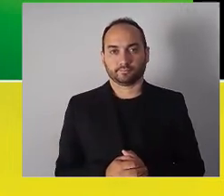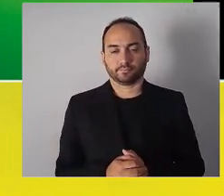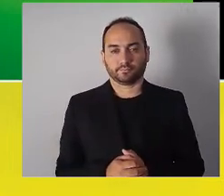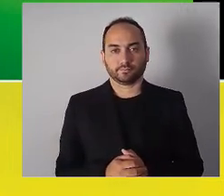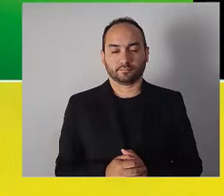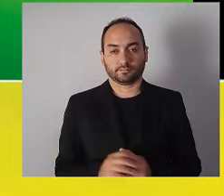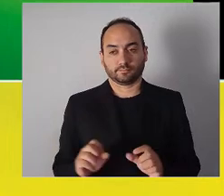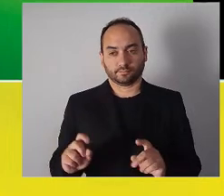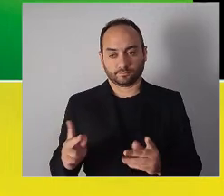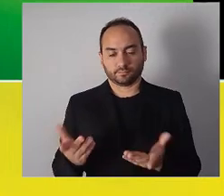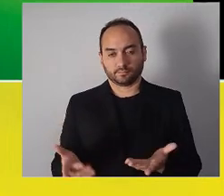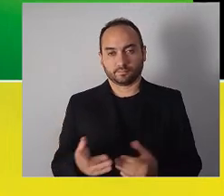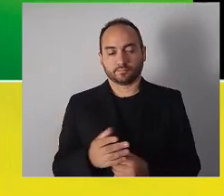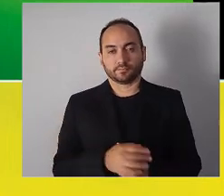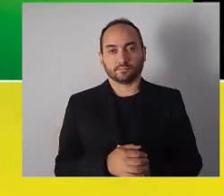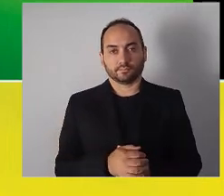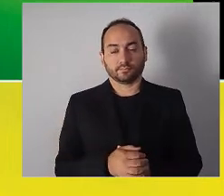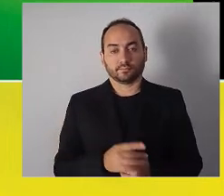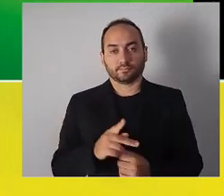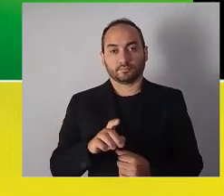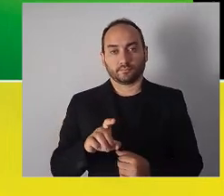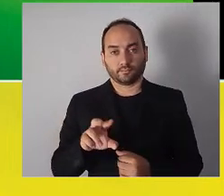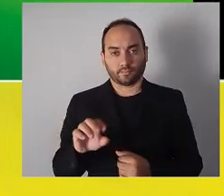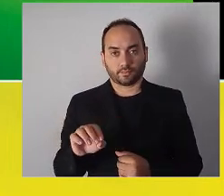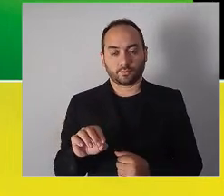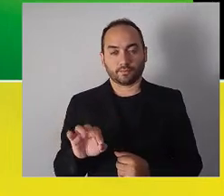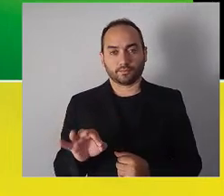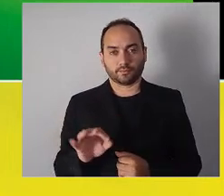Ok, doutor Pedro. Então,